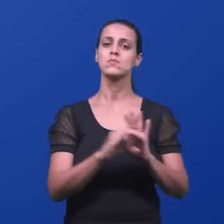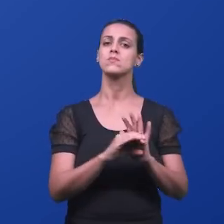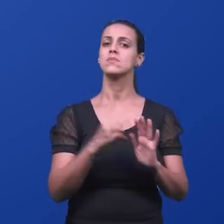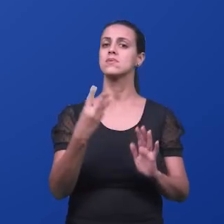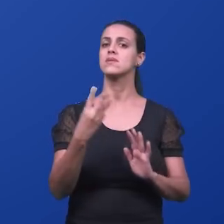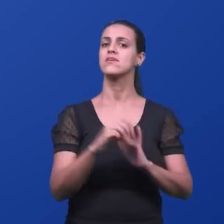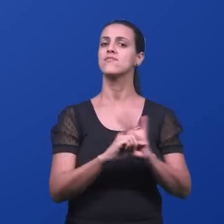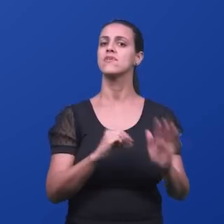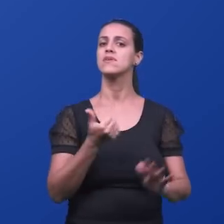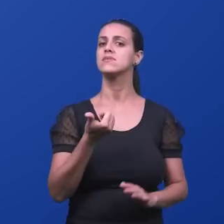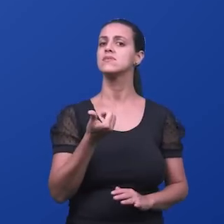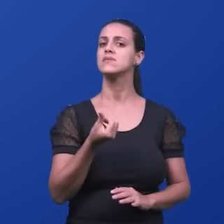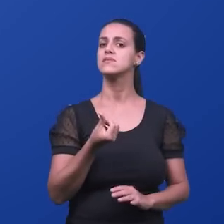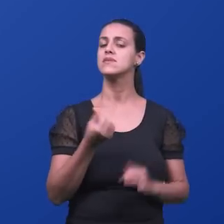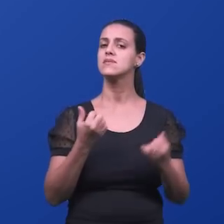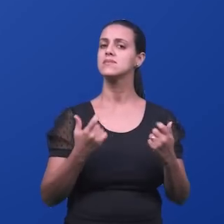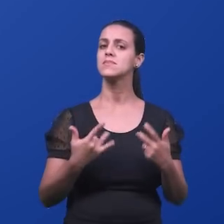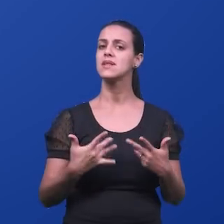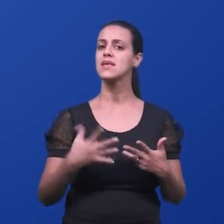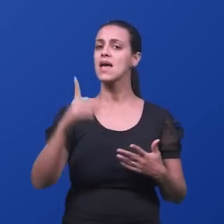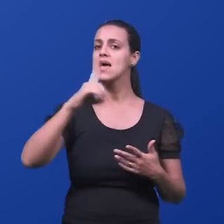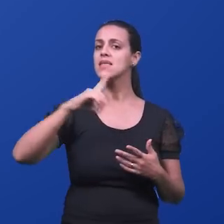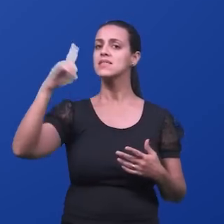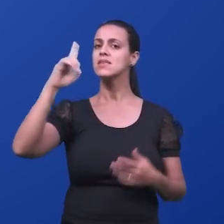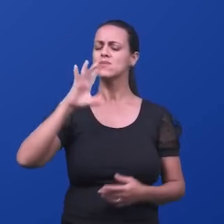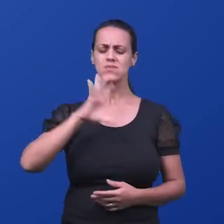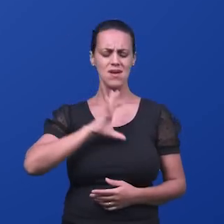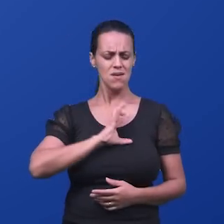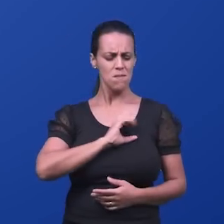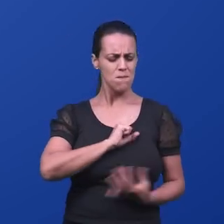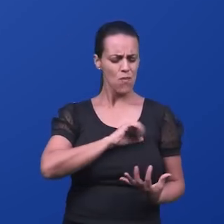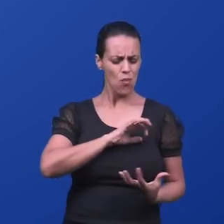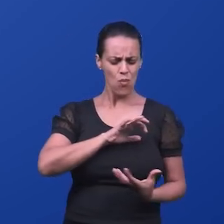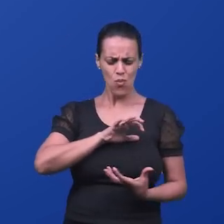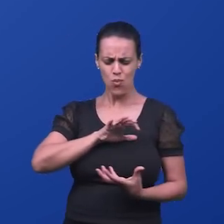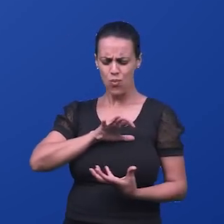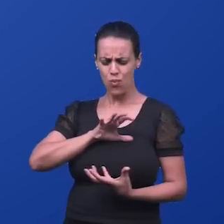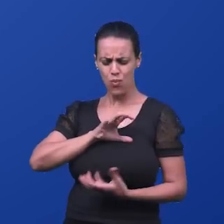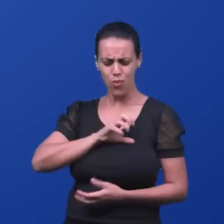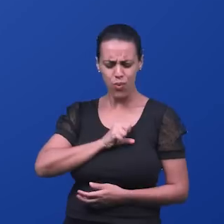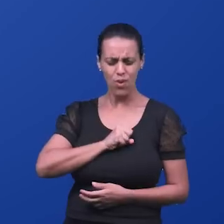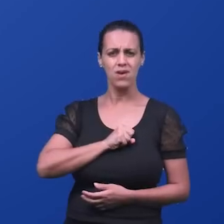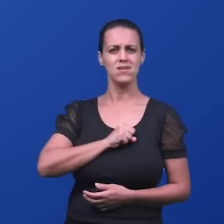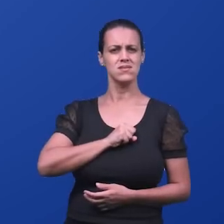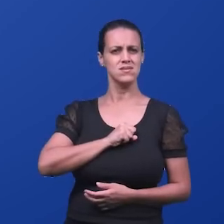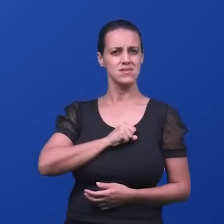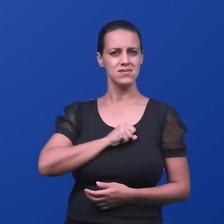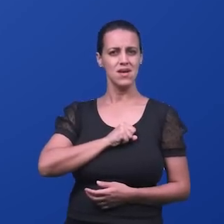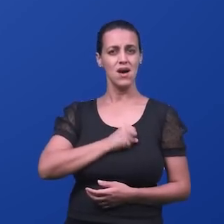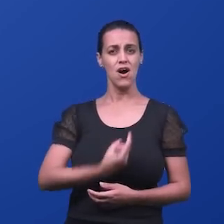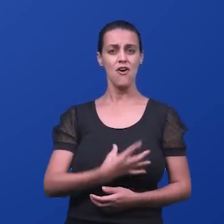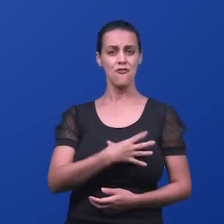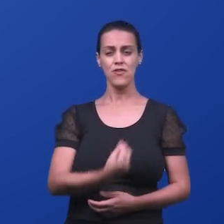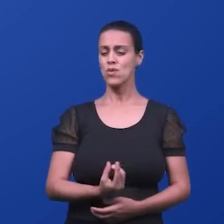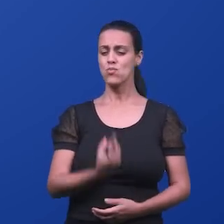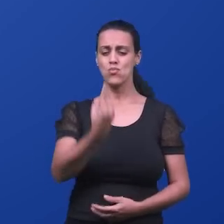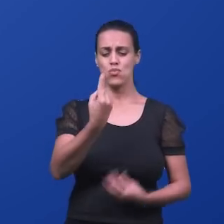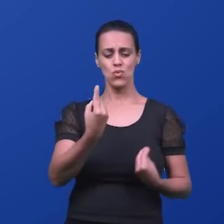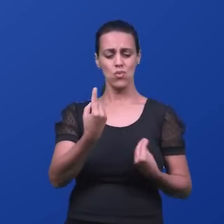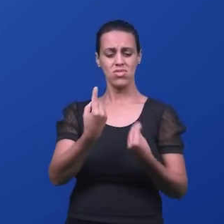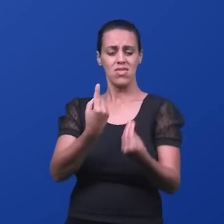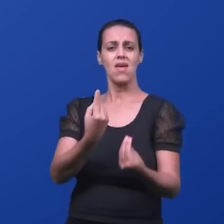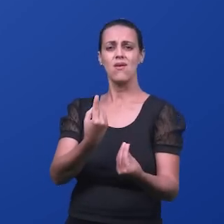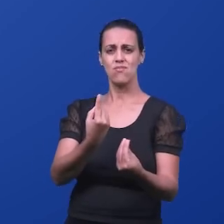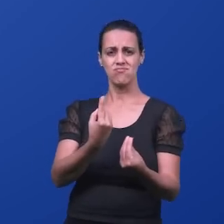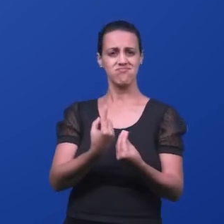verso 16, nos diz que Deus amou o mundo de tal maneira que deu o seu Filho unigênito para que